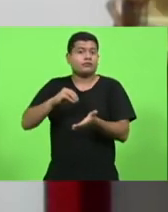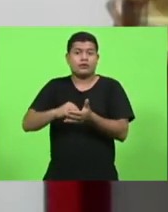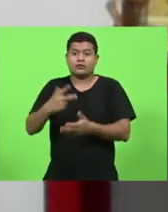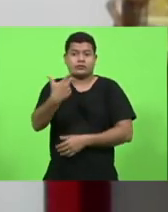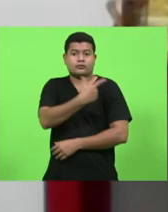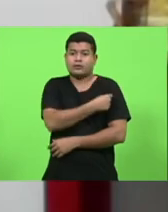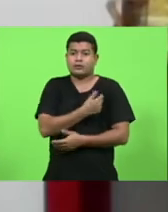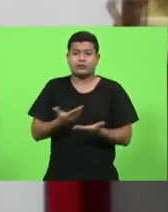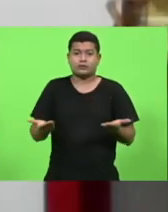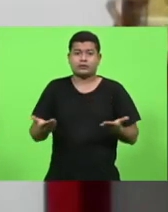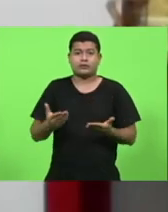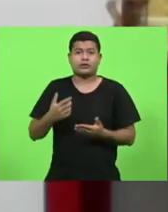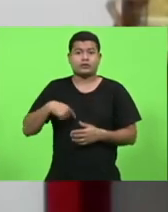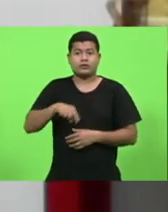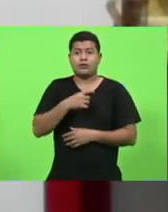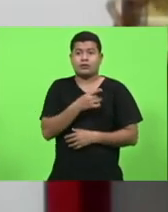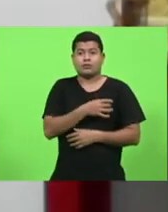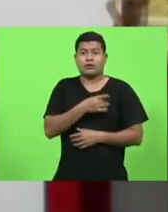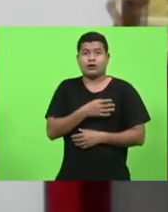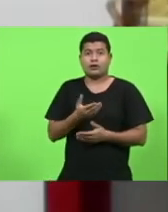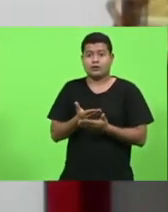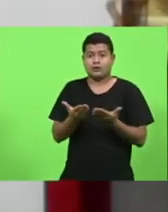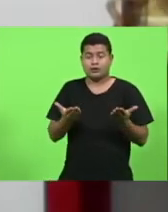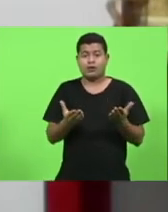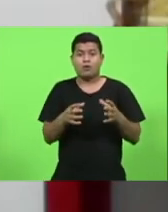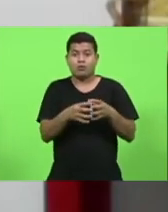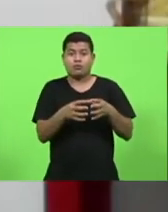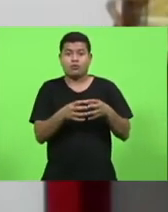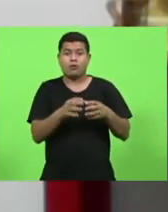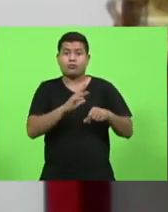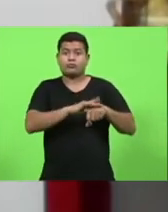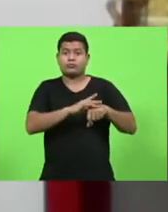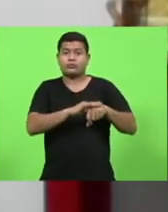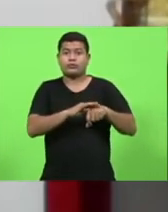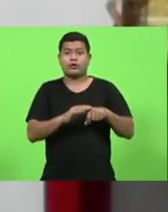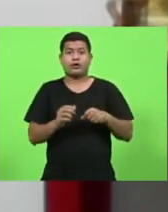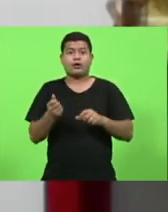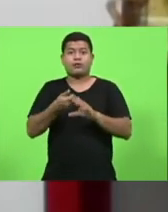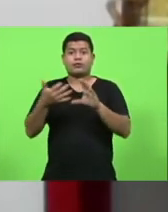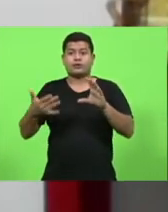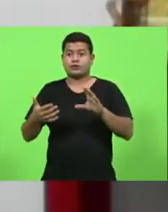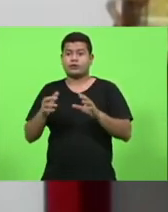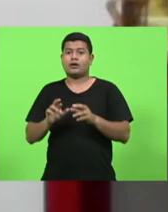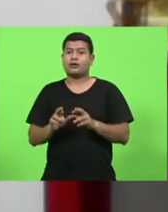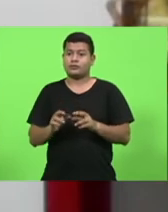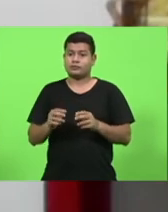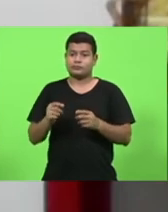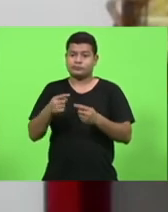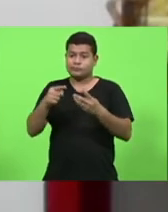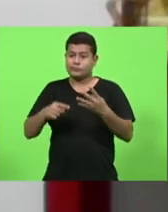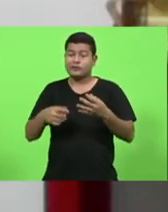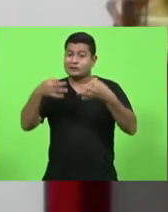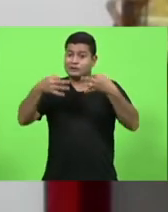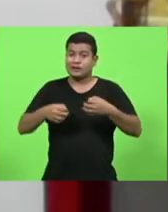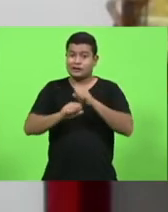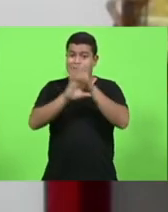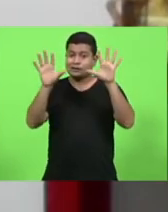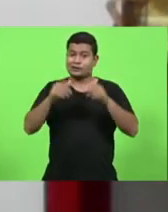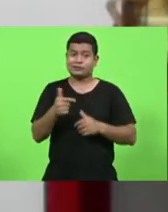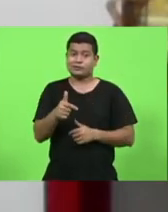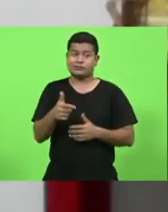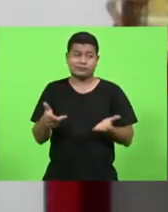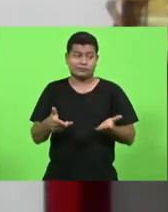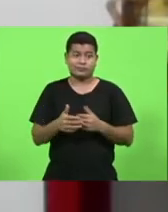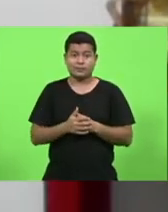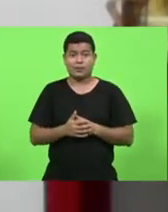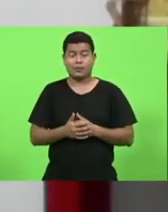começar o grupo das comorbidades, os critérios não sejam claramente definidos, né? Então, de repente, uma pessoa